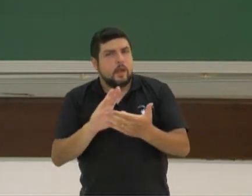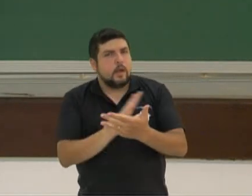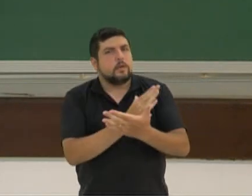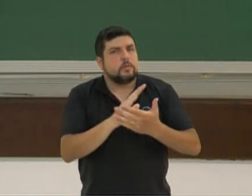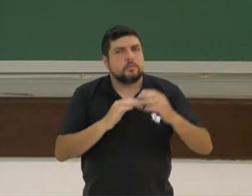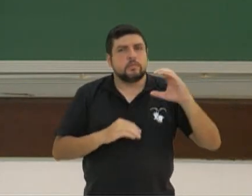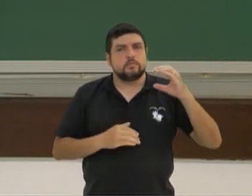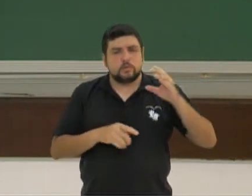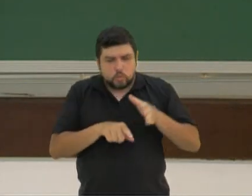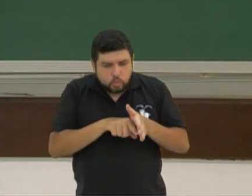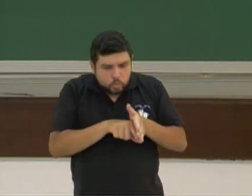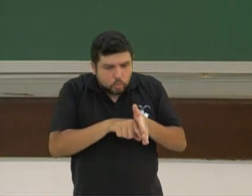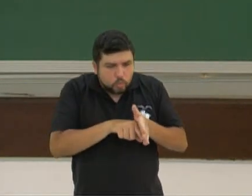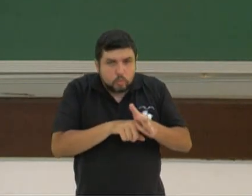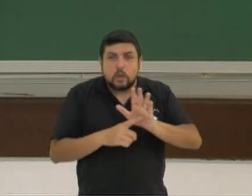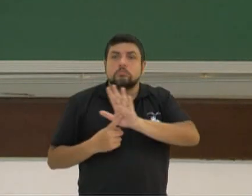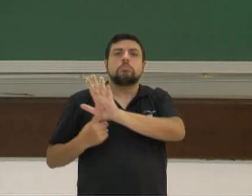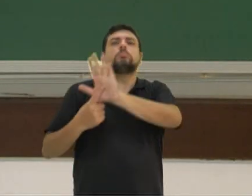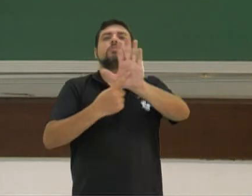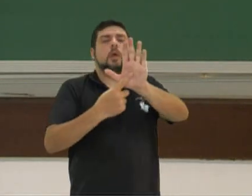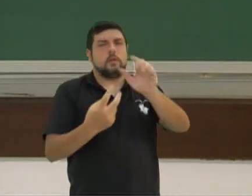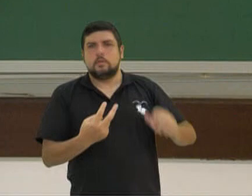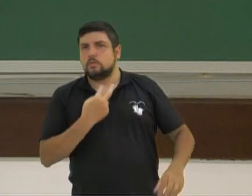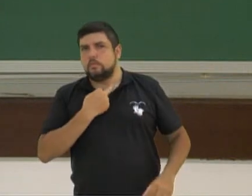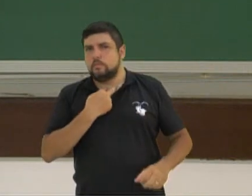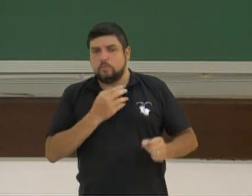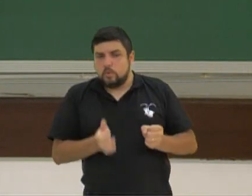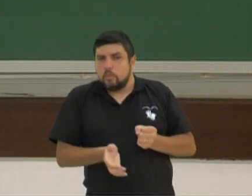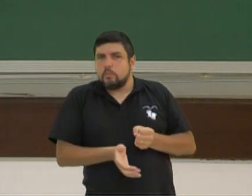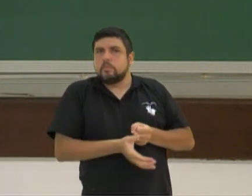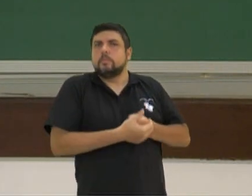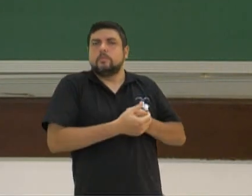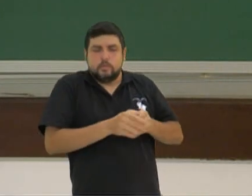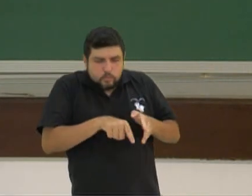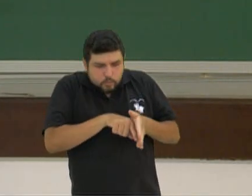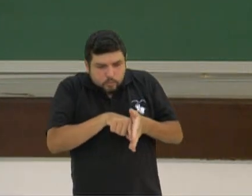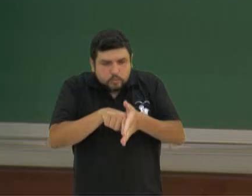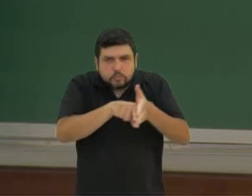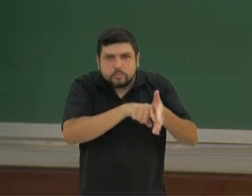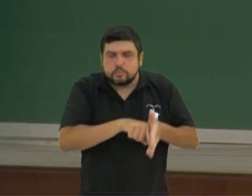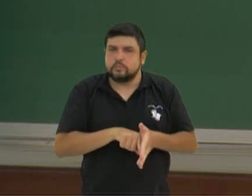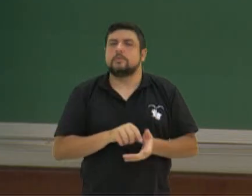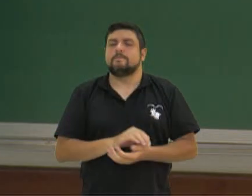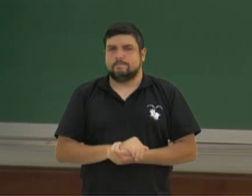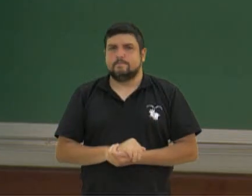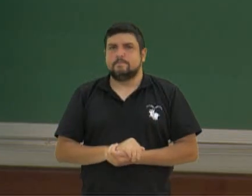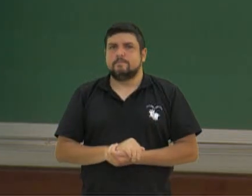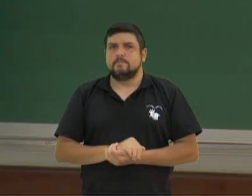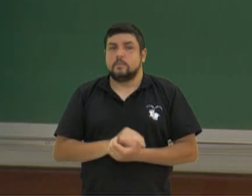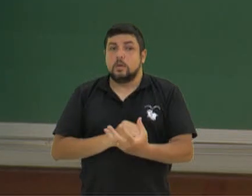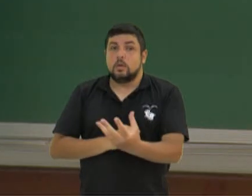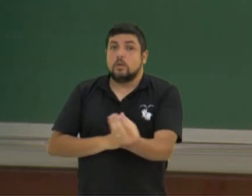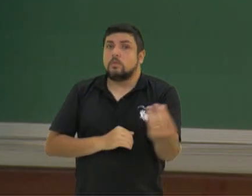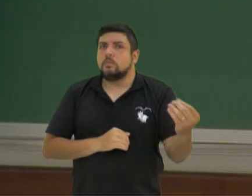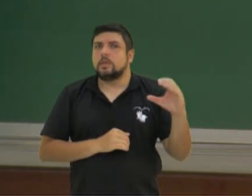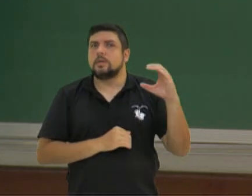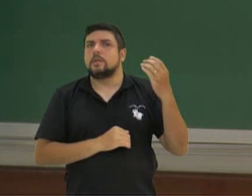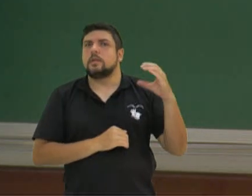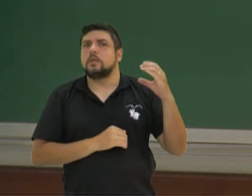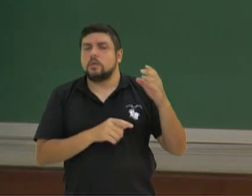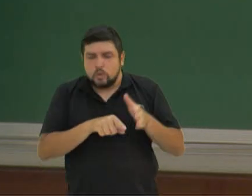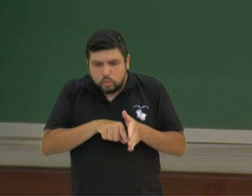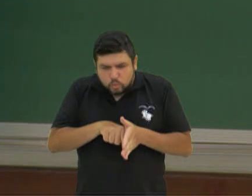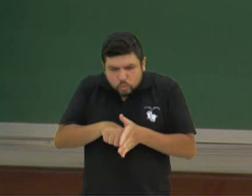não podiam expor todas as suas invenções. Veja só, né? Muitos cientistas eles foram obrigados a esconder